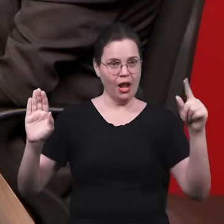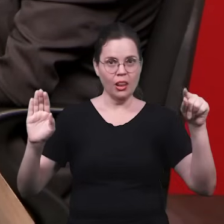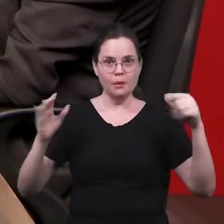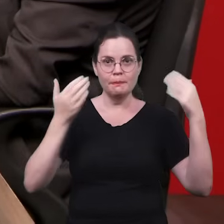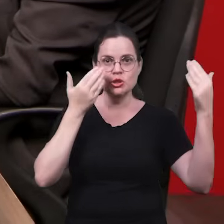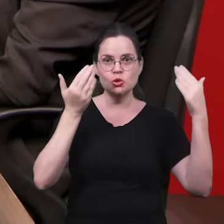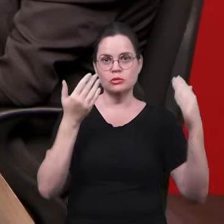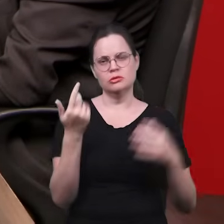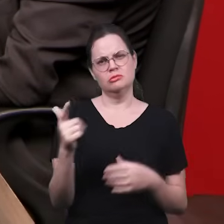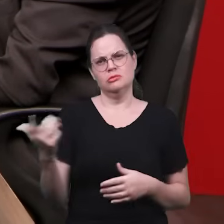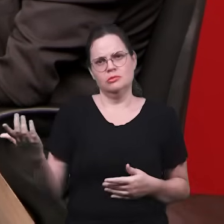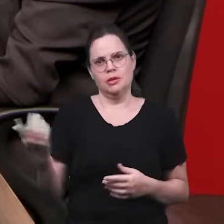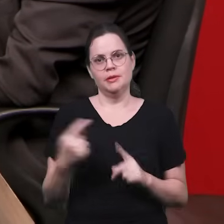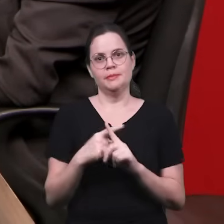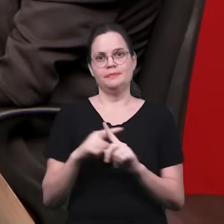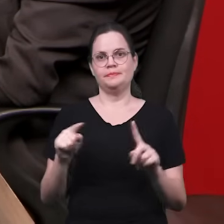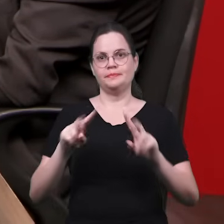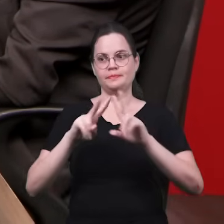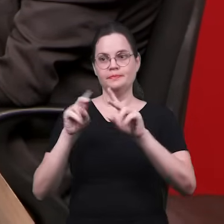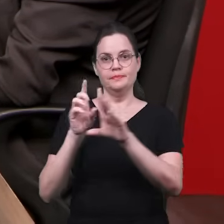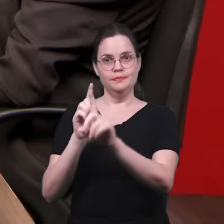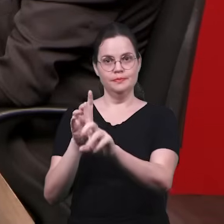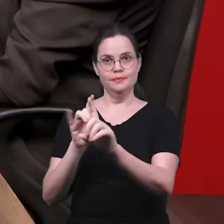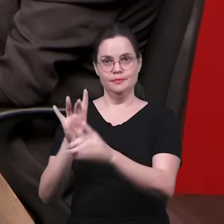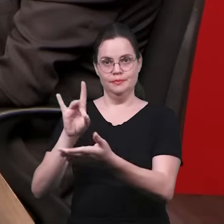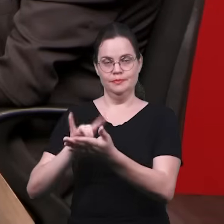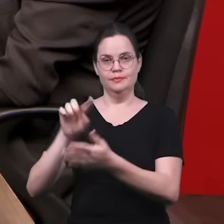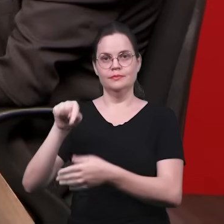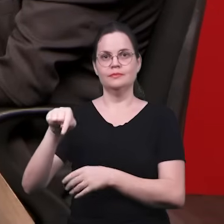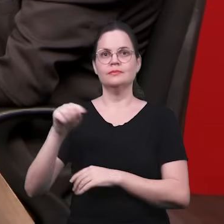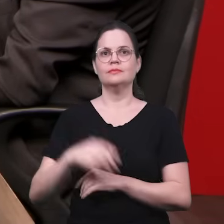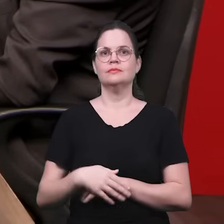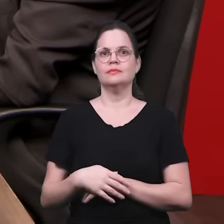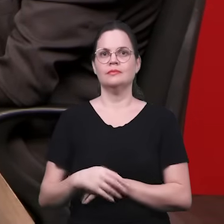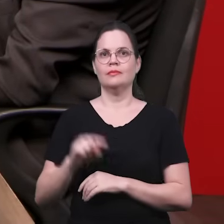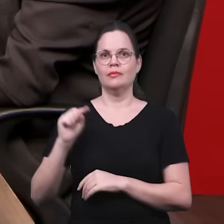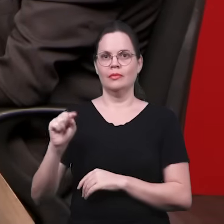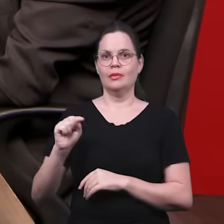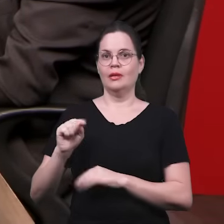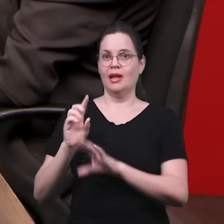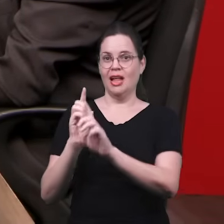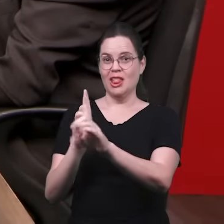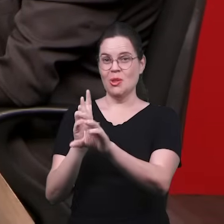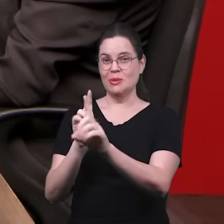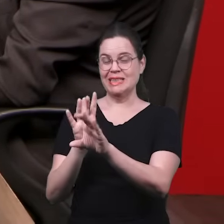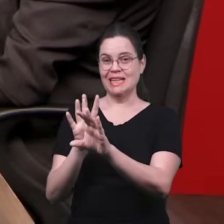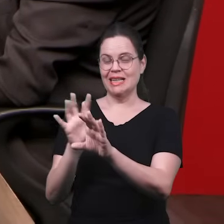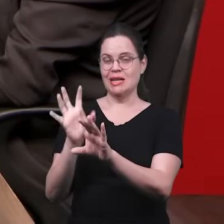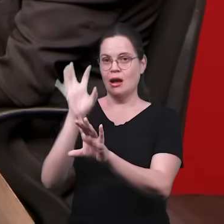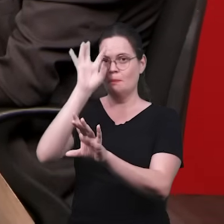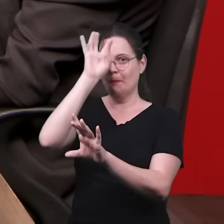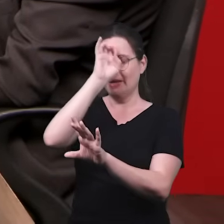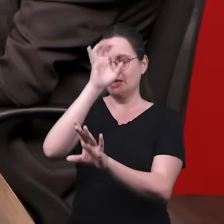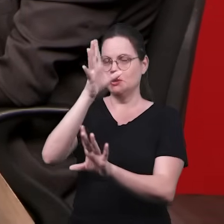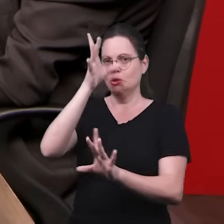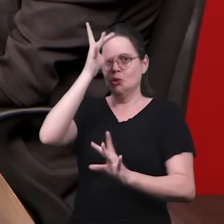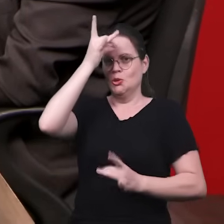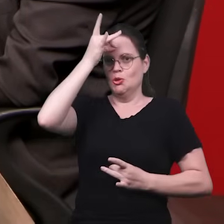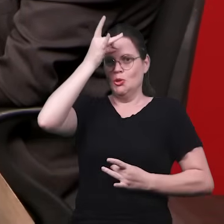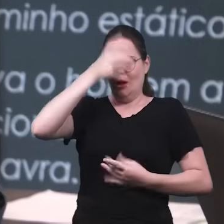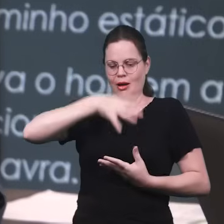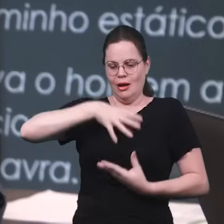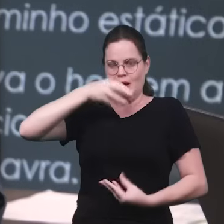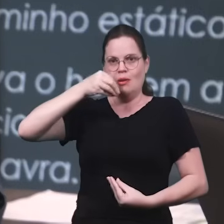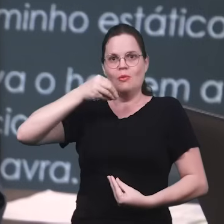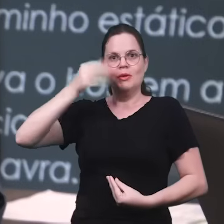Então, agora no Evangelho aqui, o contraponto o Evangelho penetra até a alma e o Espírito, quer dizer, a divisão